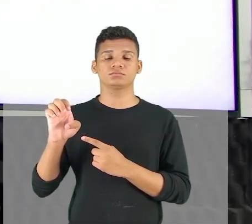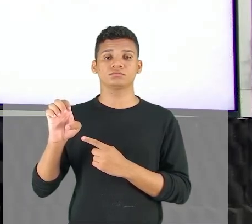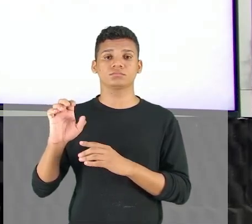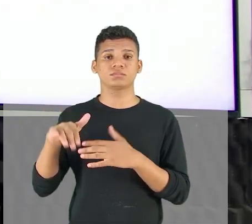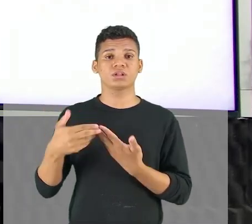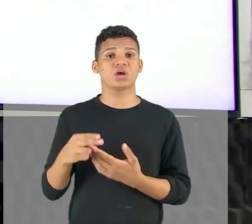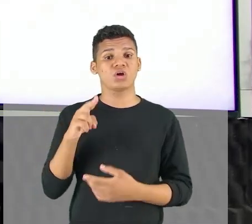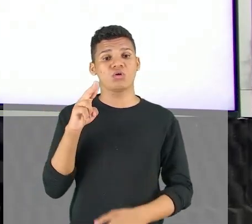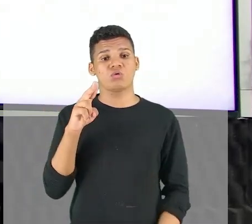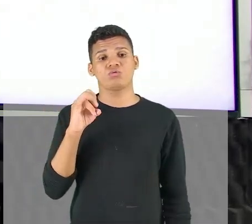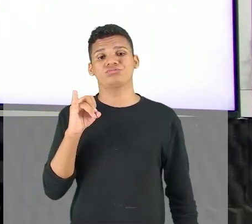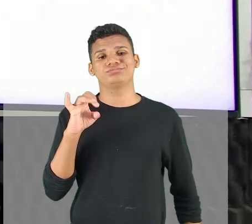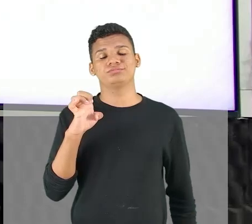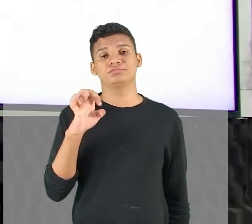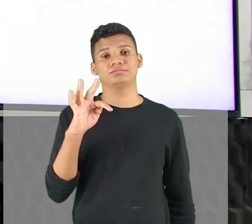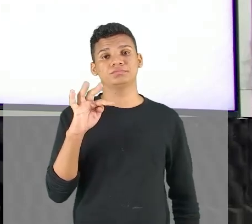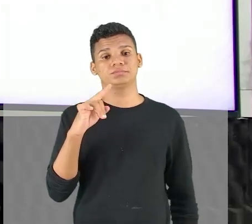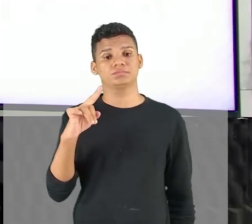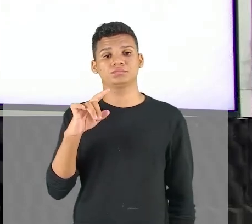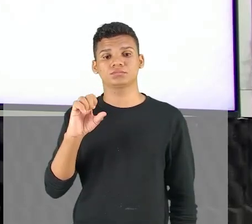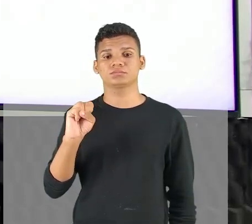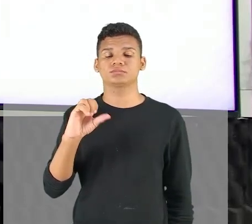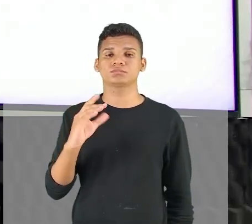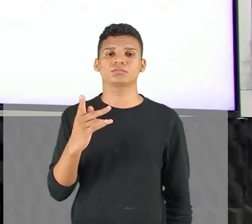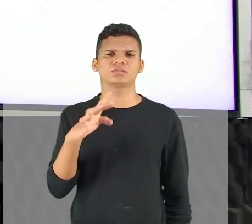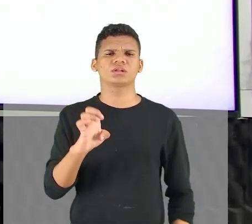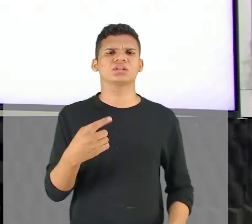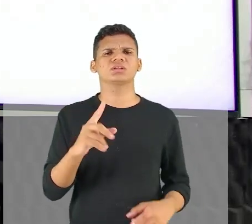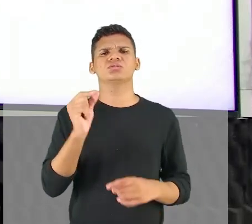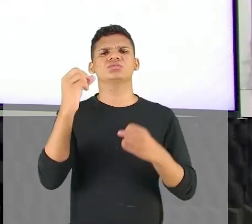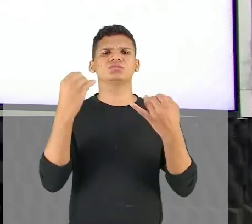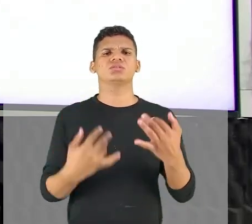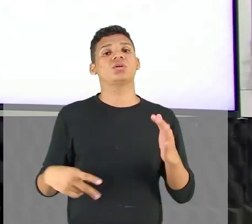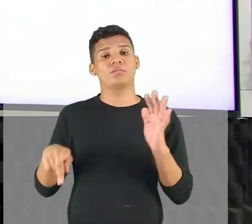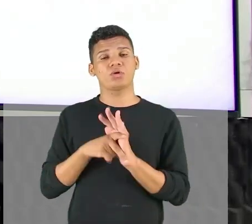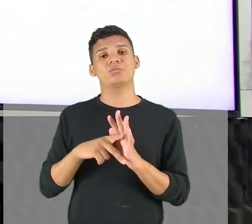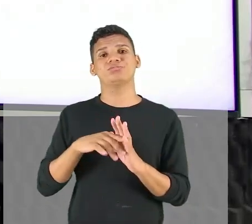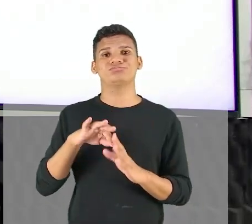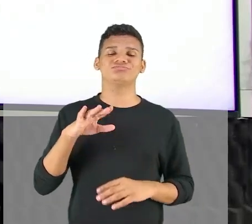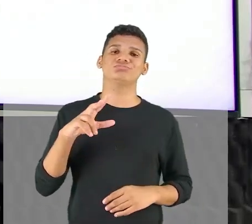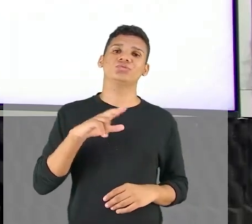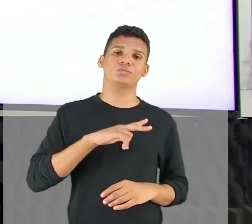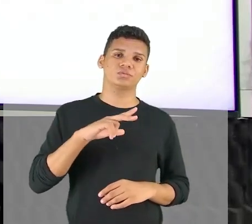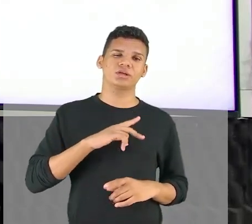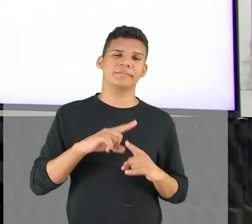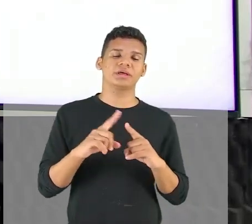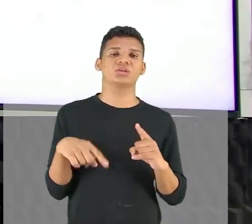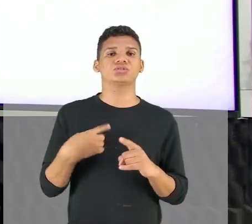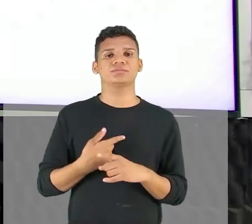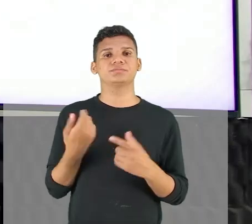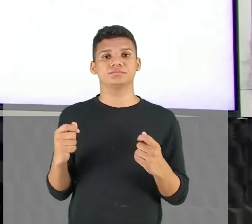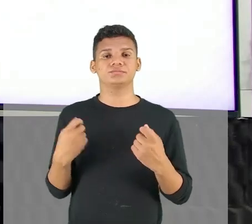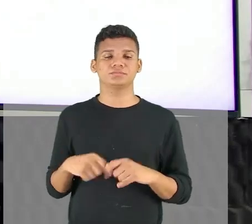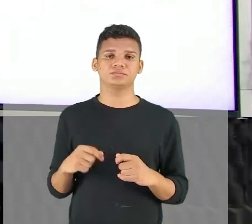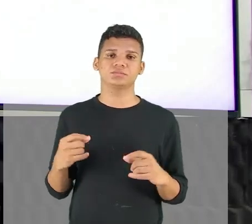não está falando de uma moral universal. Ele está aqui falando de uma moral individual, né? A gente deve superar essa moral de rebanho